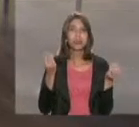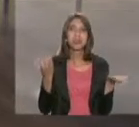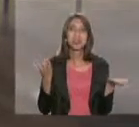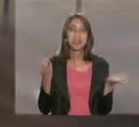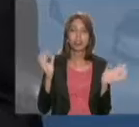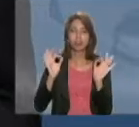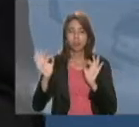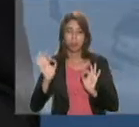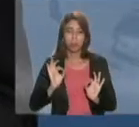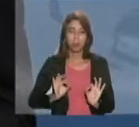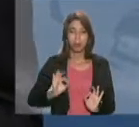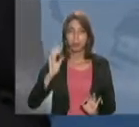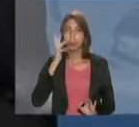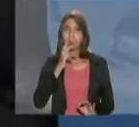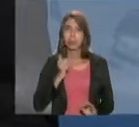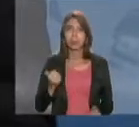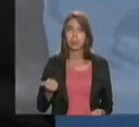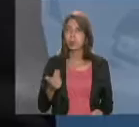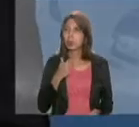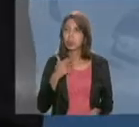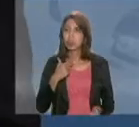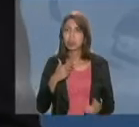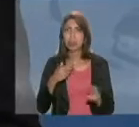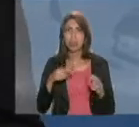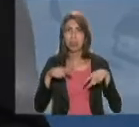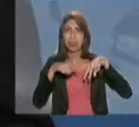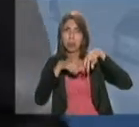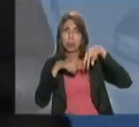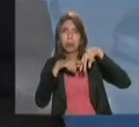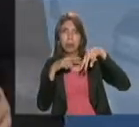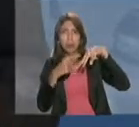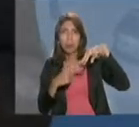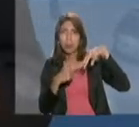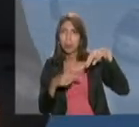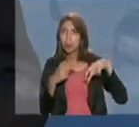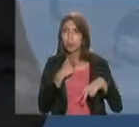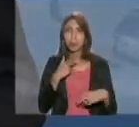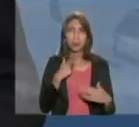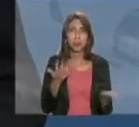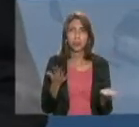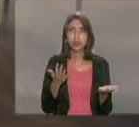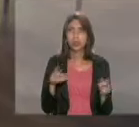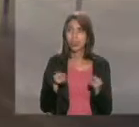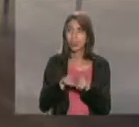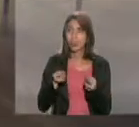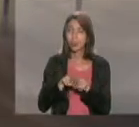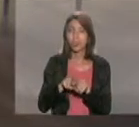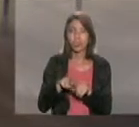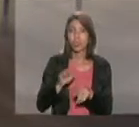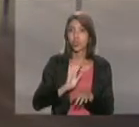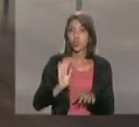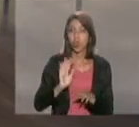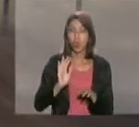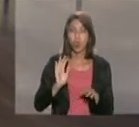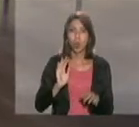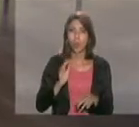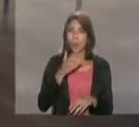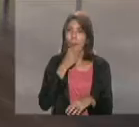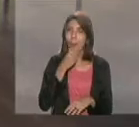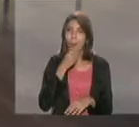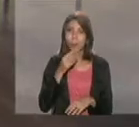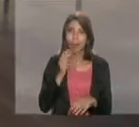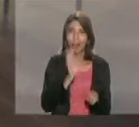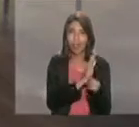tem que ir ali todo bonitinho, bacaninha. E não podia ir de bermuda. Aí começou aquela celeuma E o toda. técnico só podia ser Vanderlei com os teus